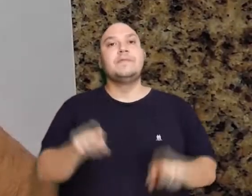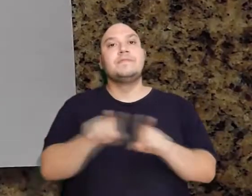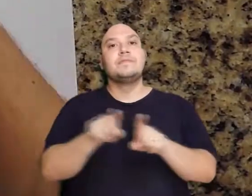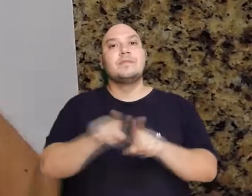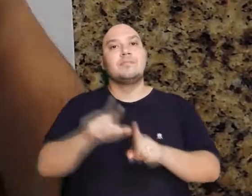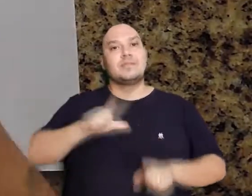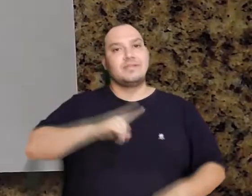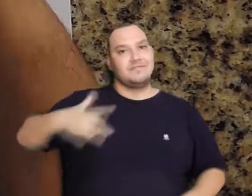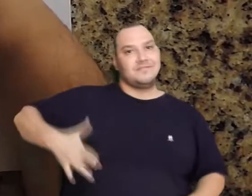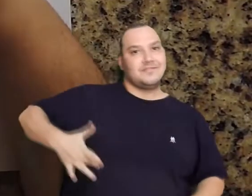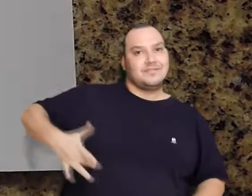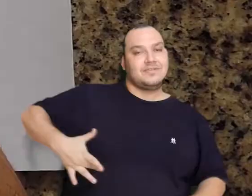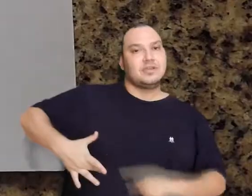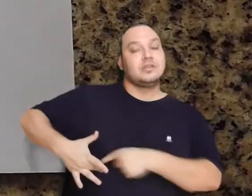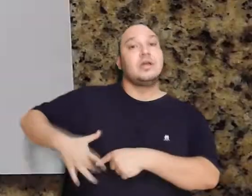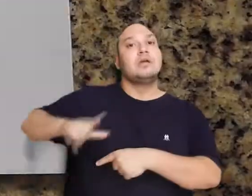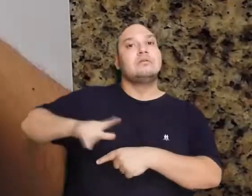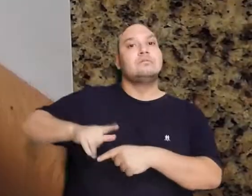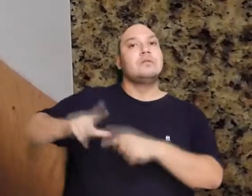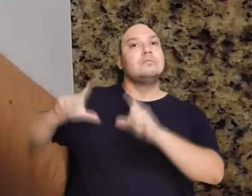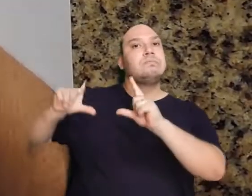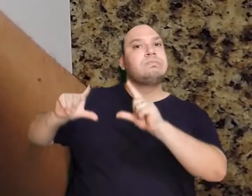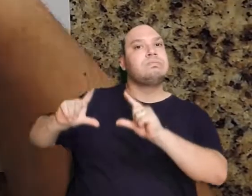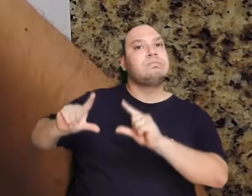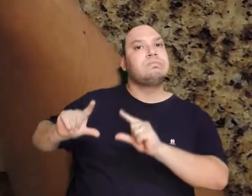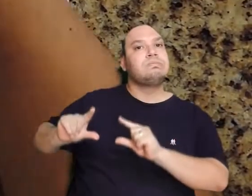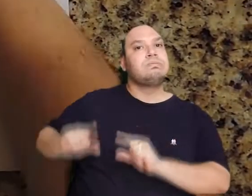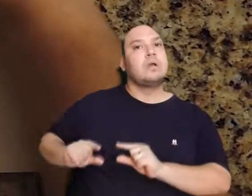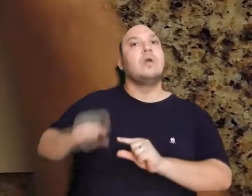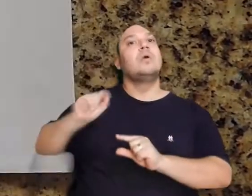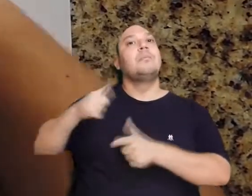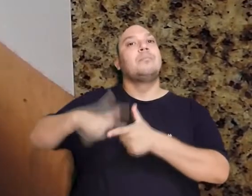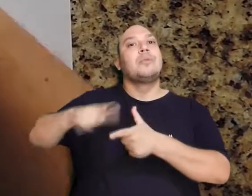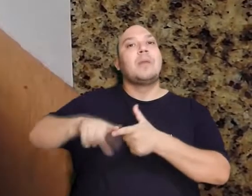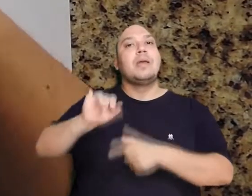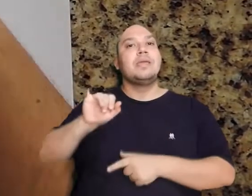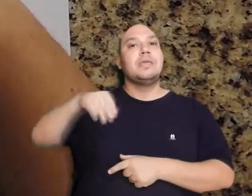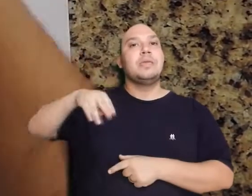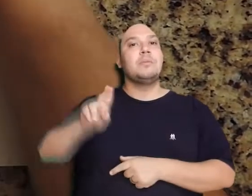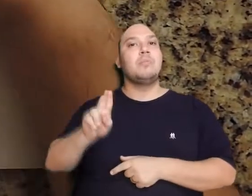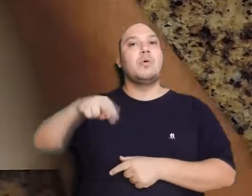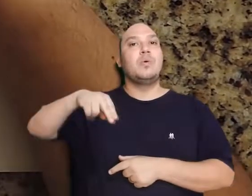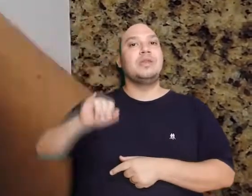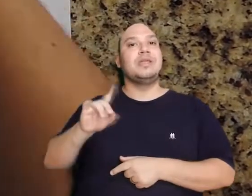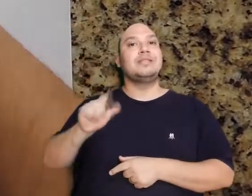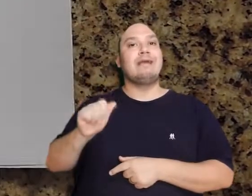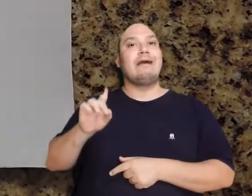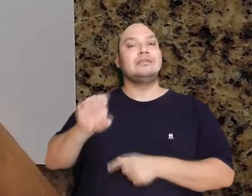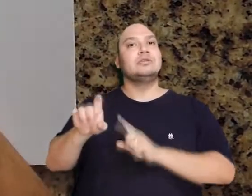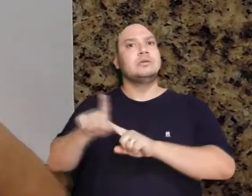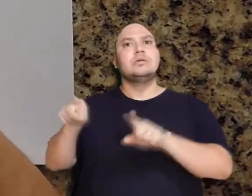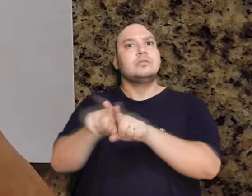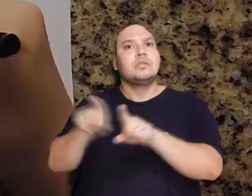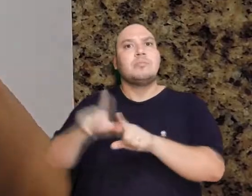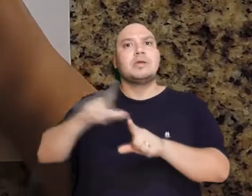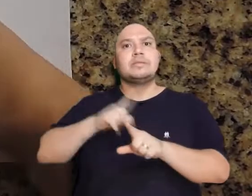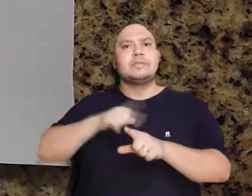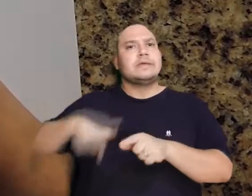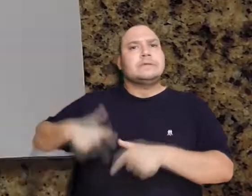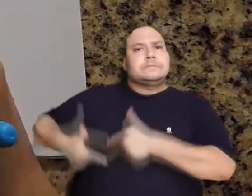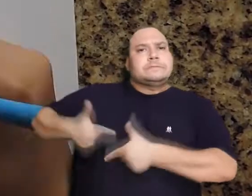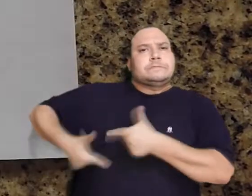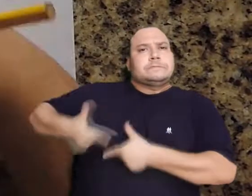Já no fígado, o dano é resultado de um esgotamento do sistema imune e do alto grau de metabolismo